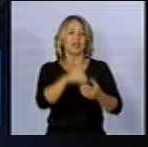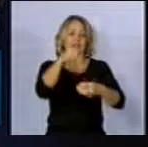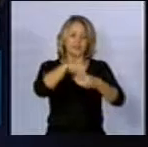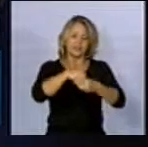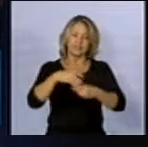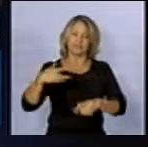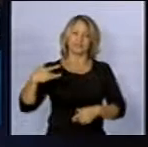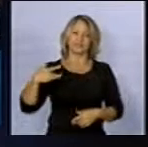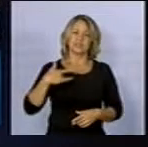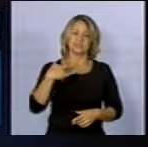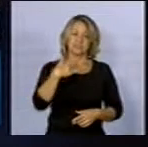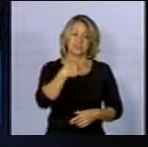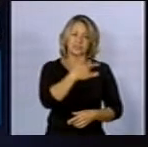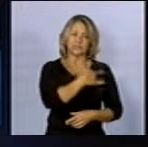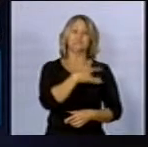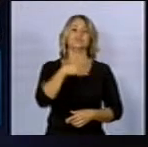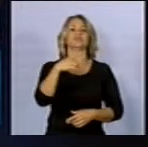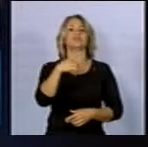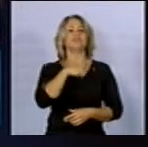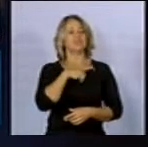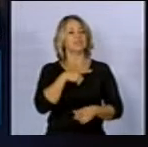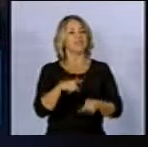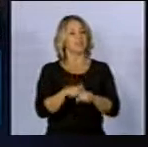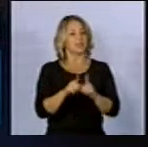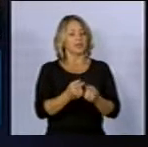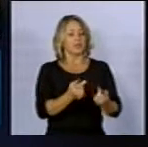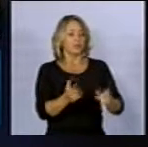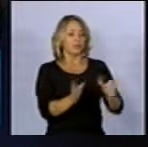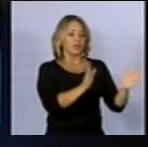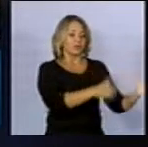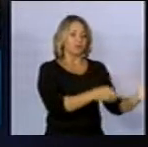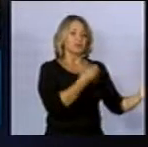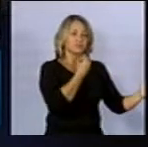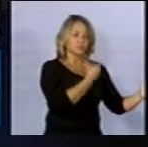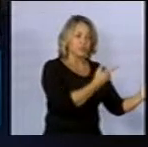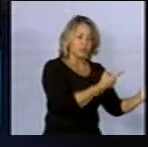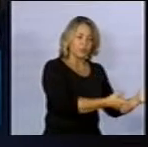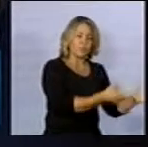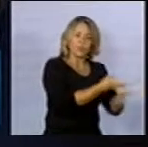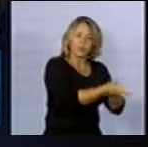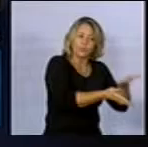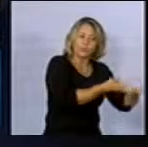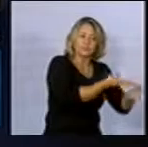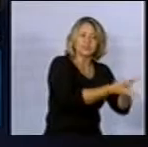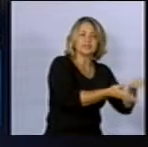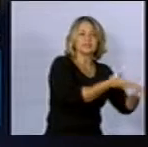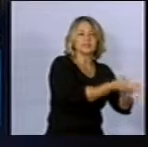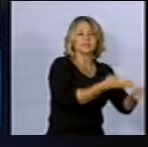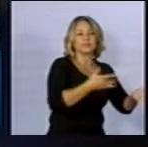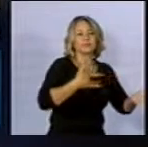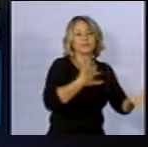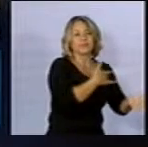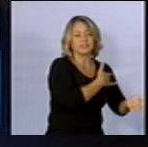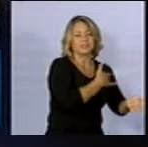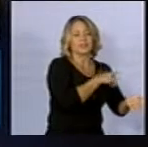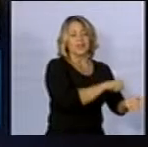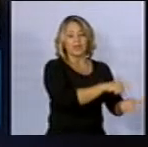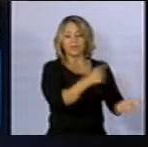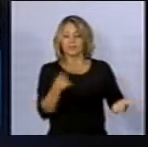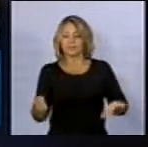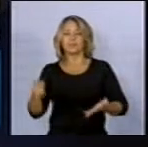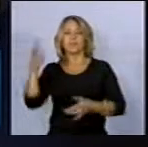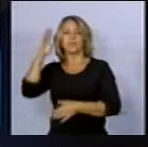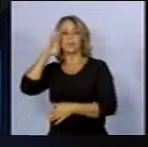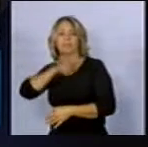saúde existe o lado bom né que é o tratamento mas também tem uma